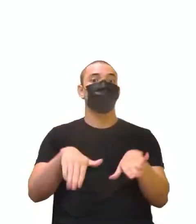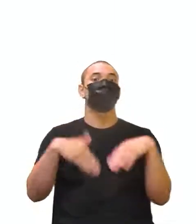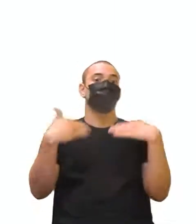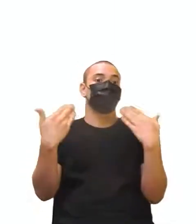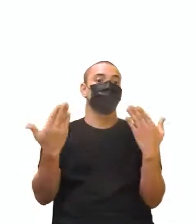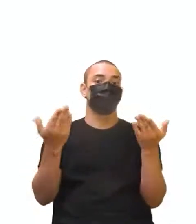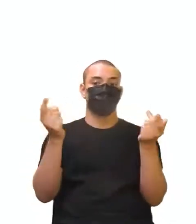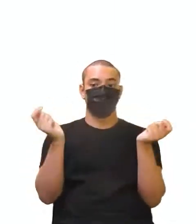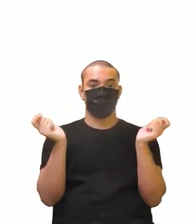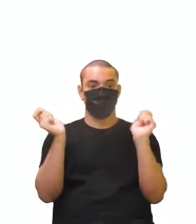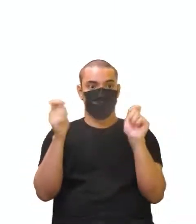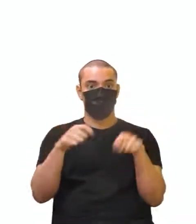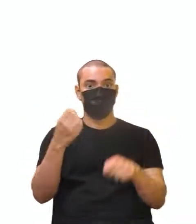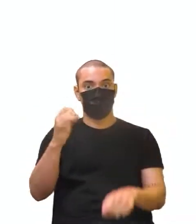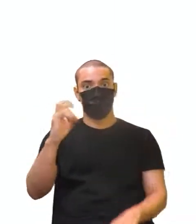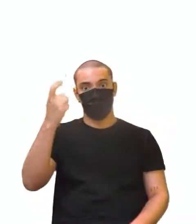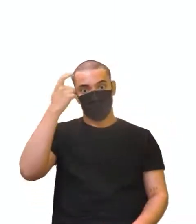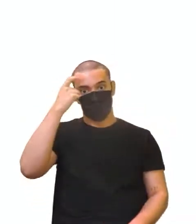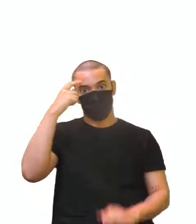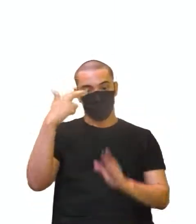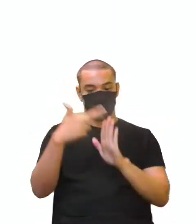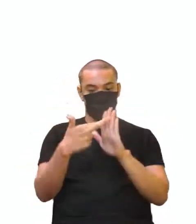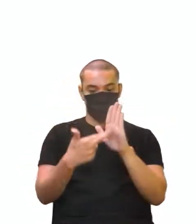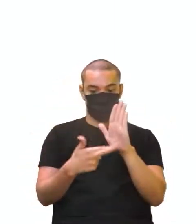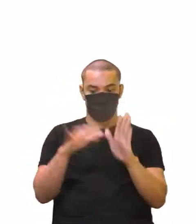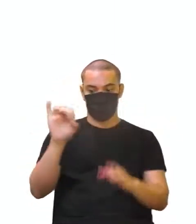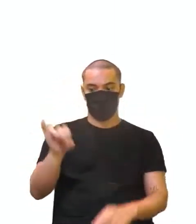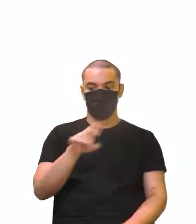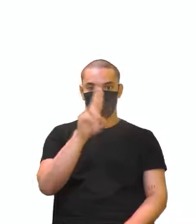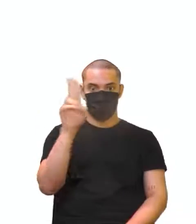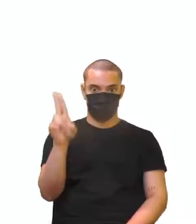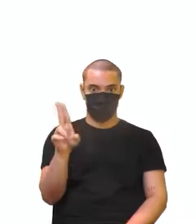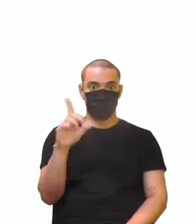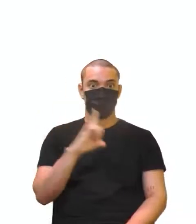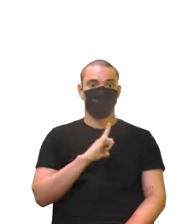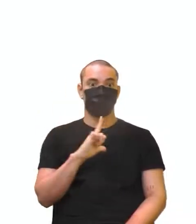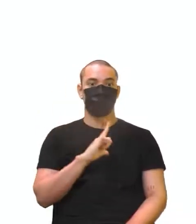probabilidade, então, se eu estou pensando na regra do ou, de eu ter,